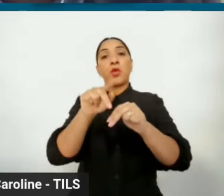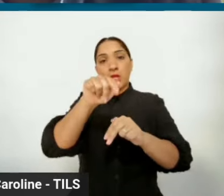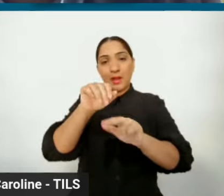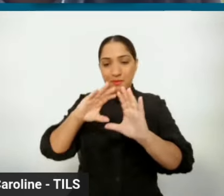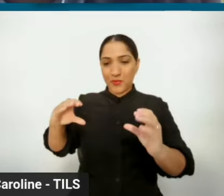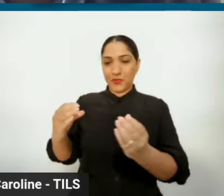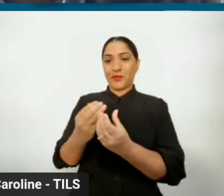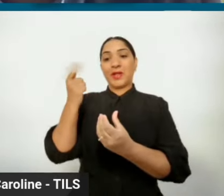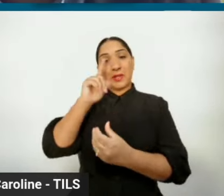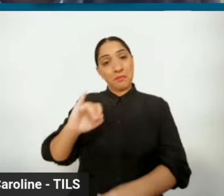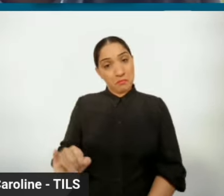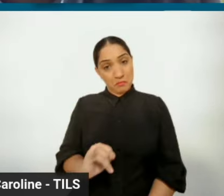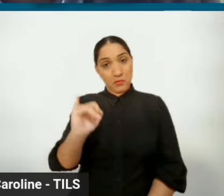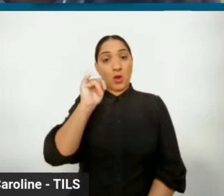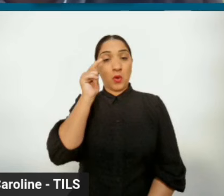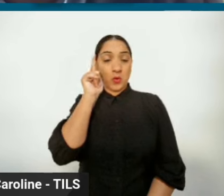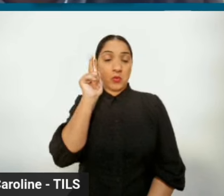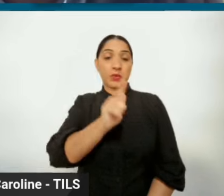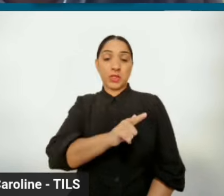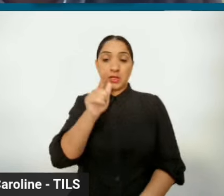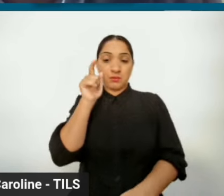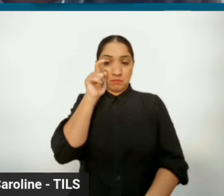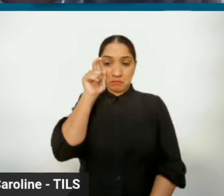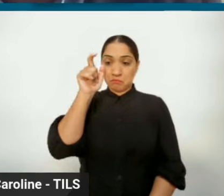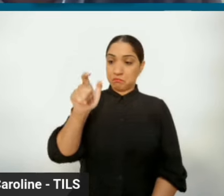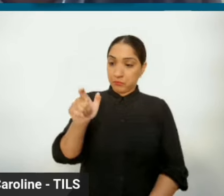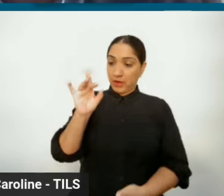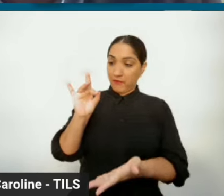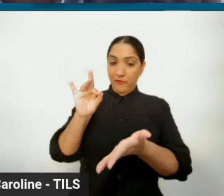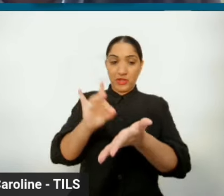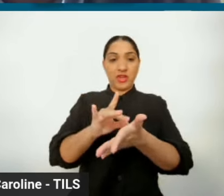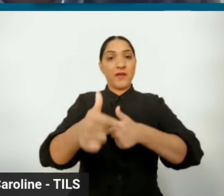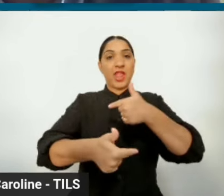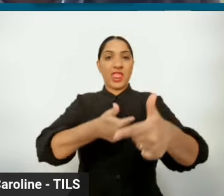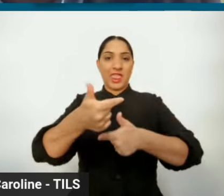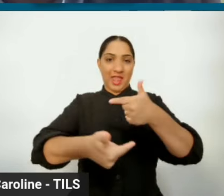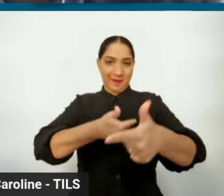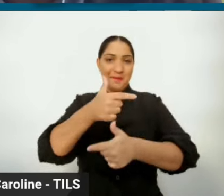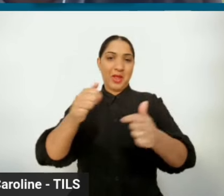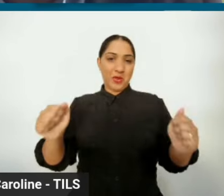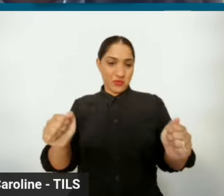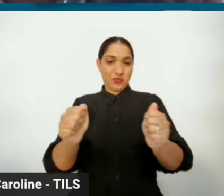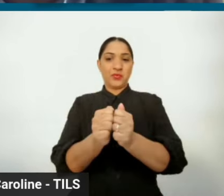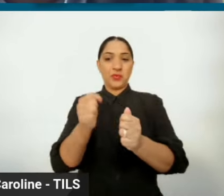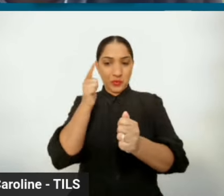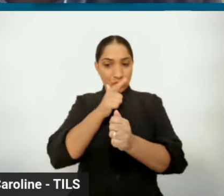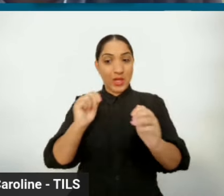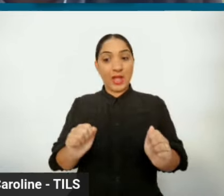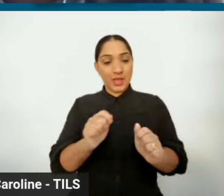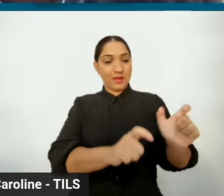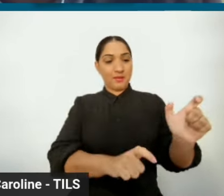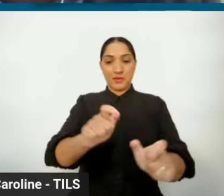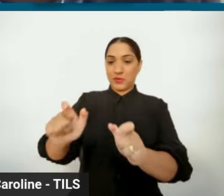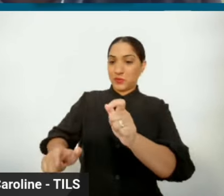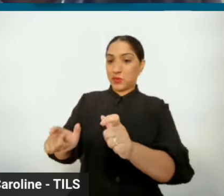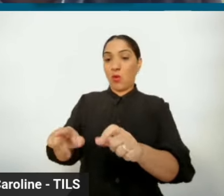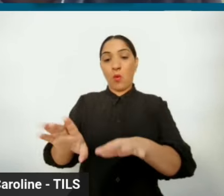viu nitidamente a participação efetiva desse importante segmento social e das